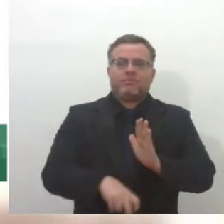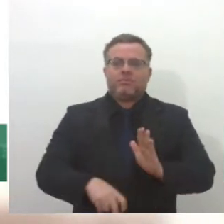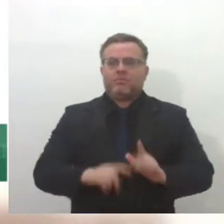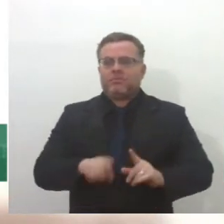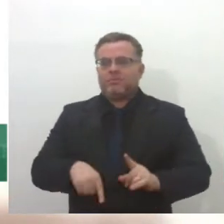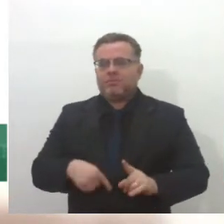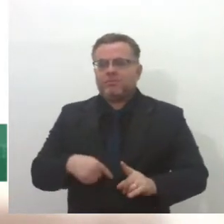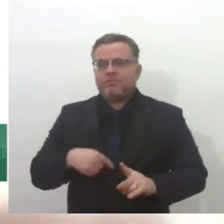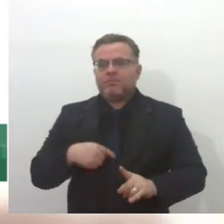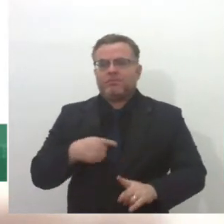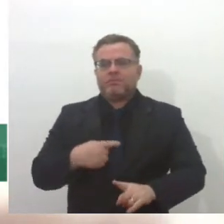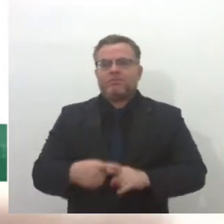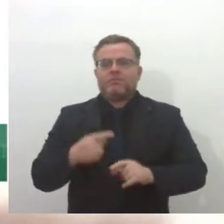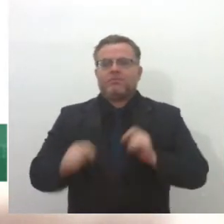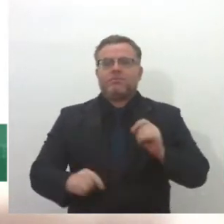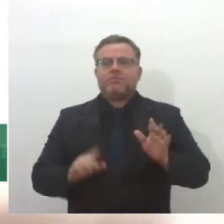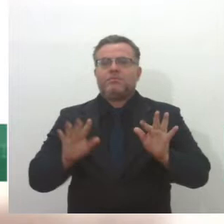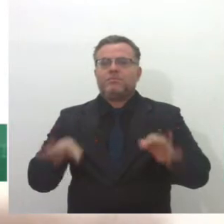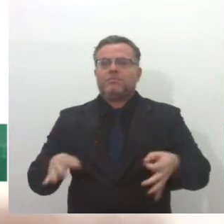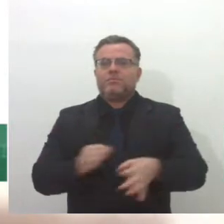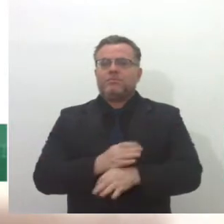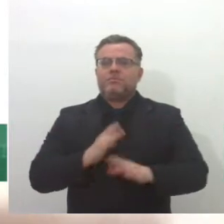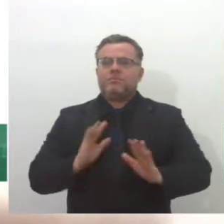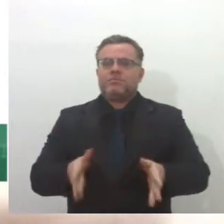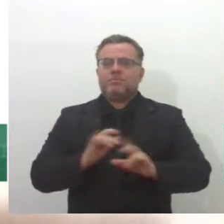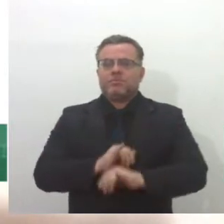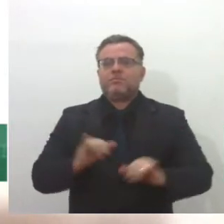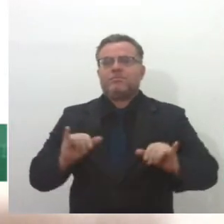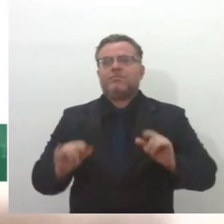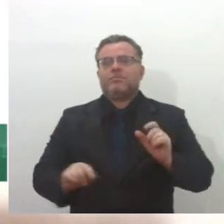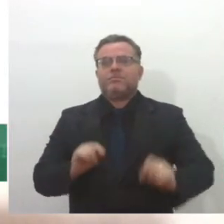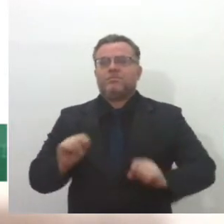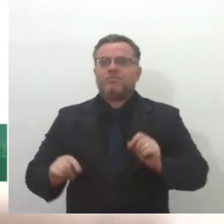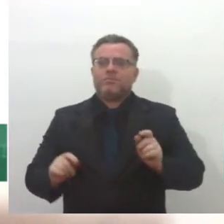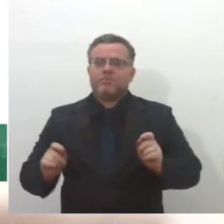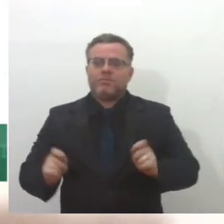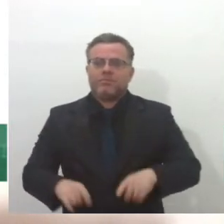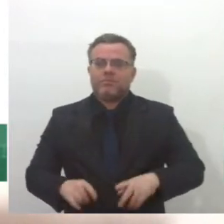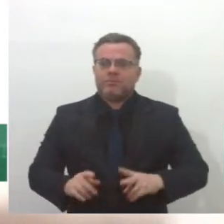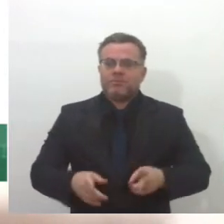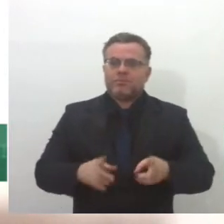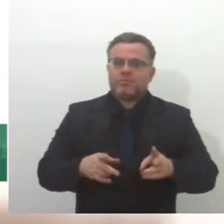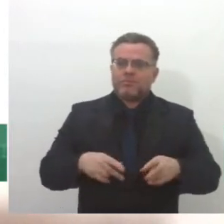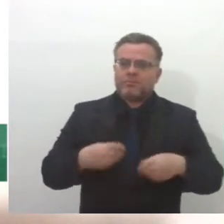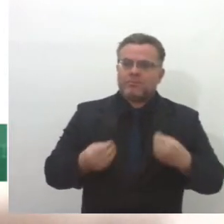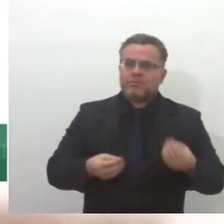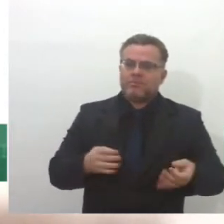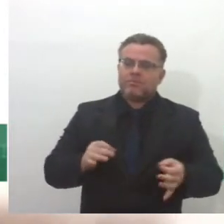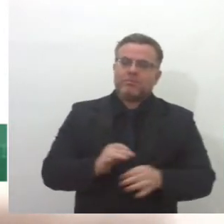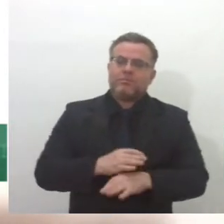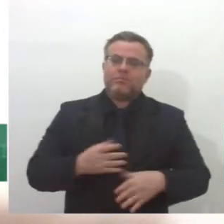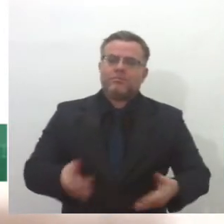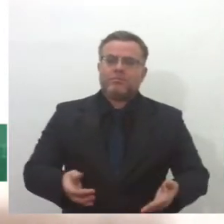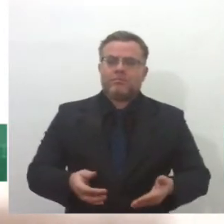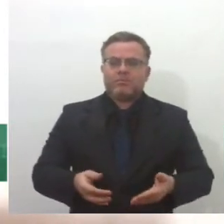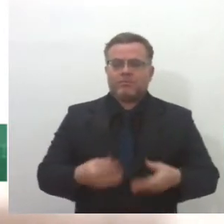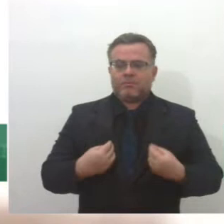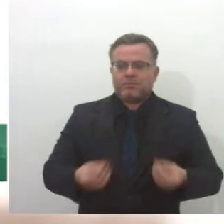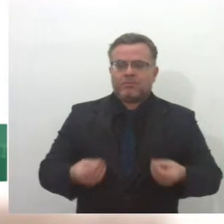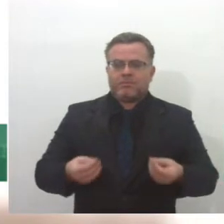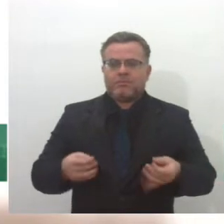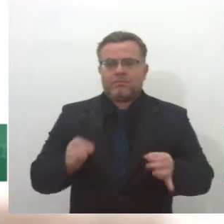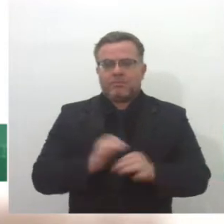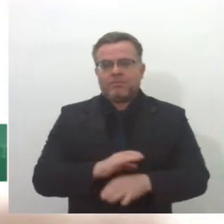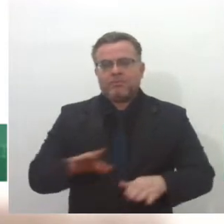detalhe? Isso já foi definido. Mas qual foi o detalhe? O detalhe foi o seguinte, que ficou incerto, ficou obscuro,